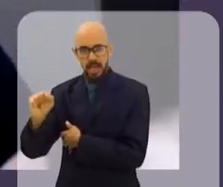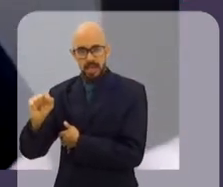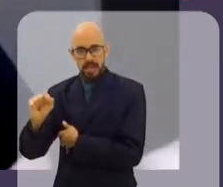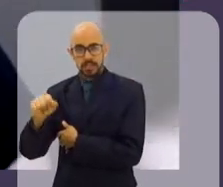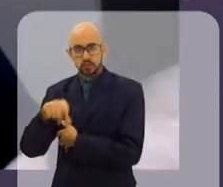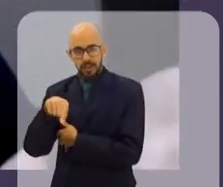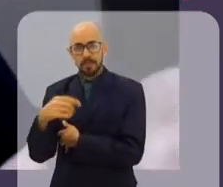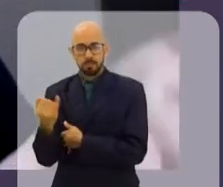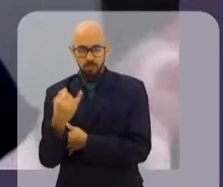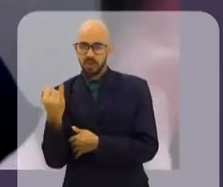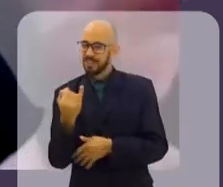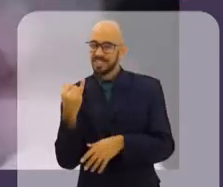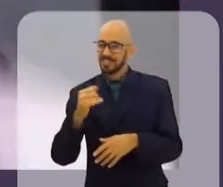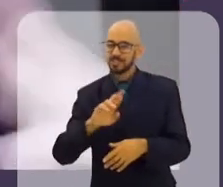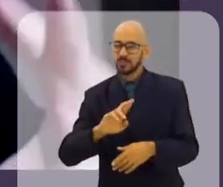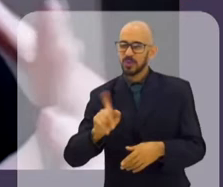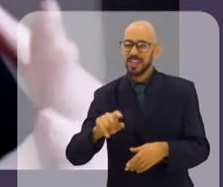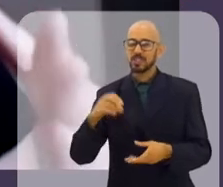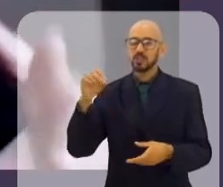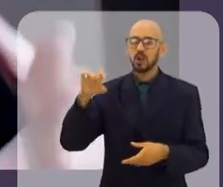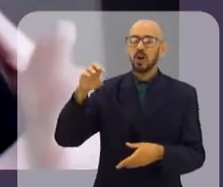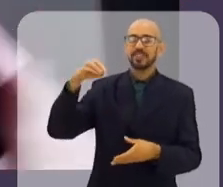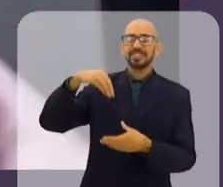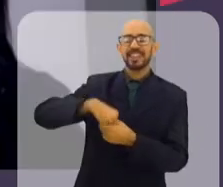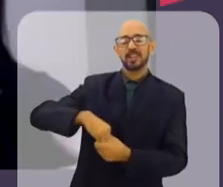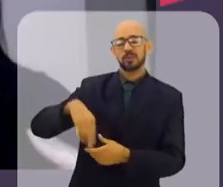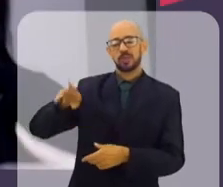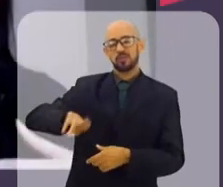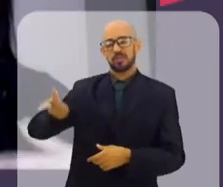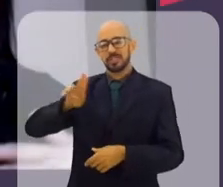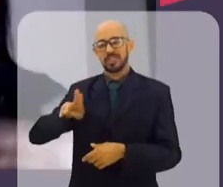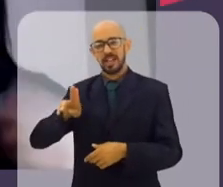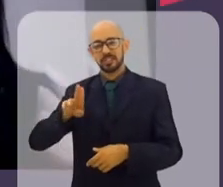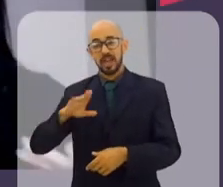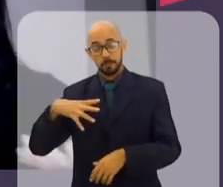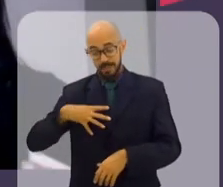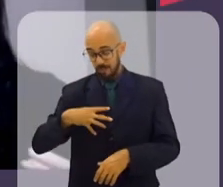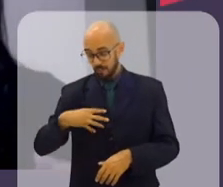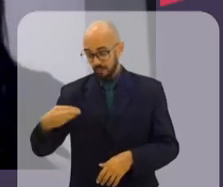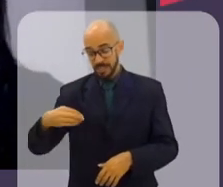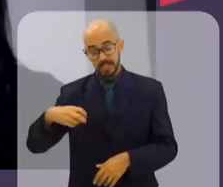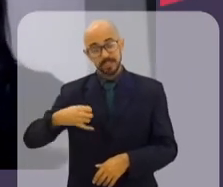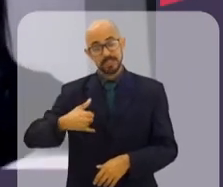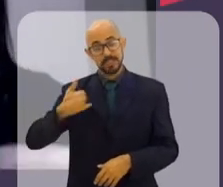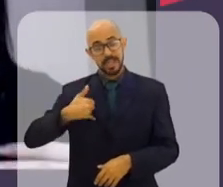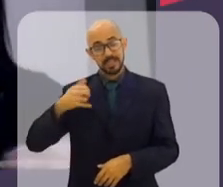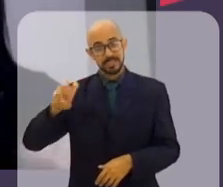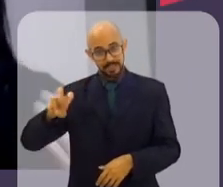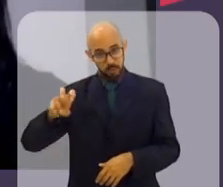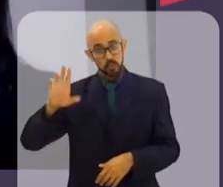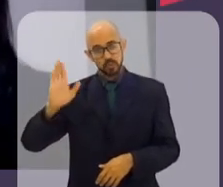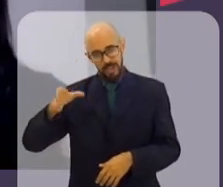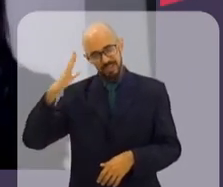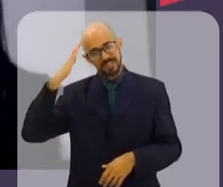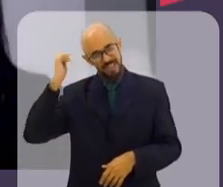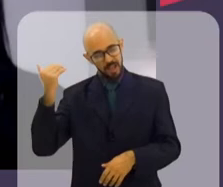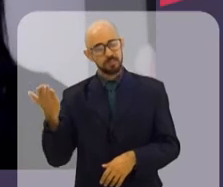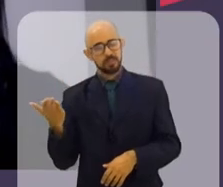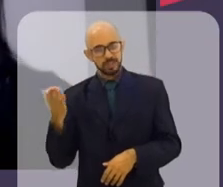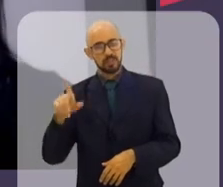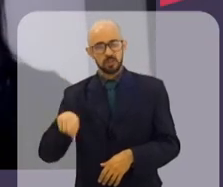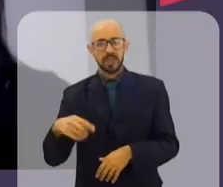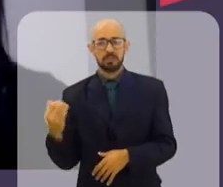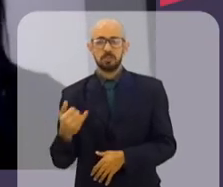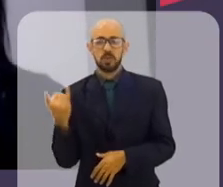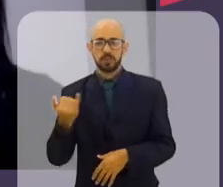uma discussão mais que está ali dentro, né? Isso está chegando ali na minha filha de 5 anos. E como isso é potente, rico, para criar uma nova geração que já